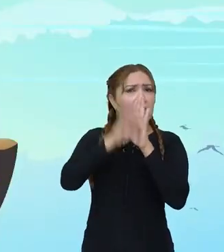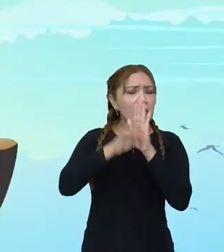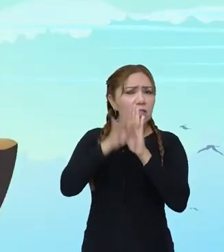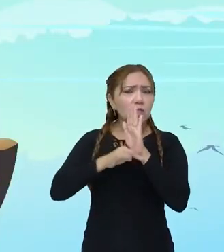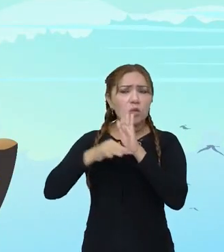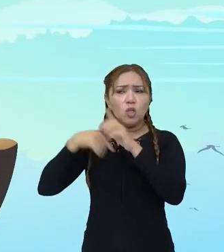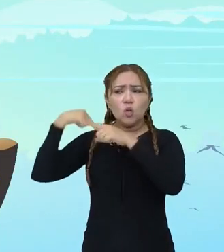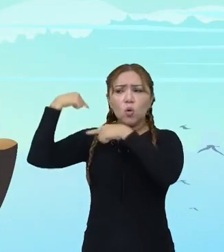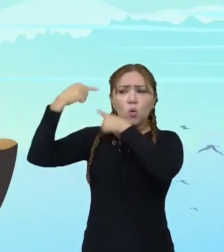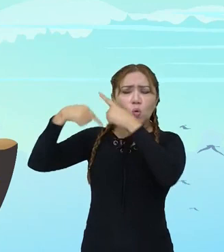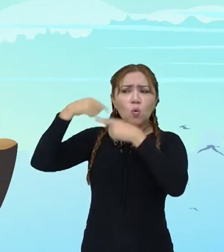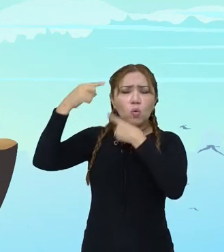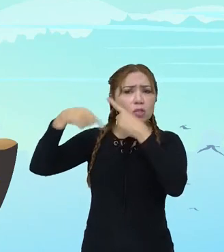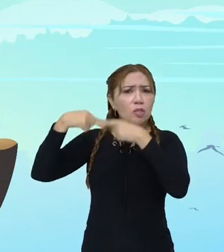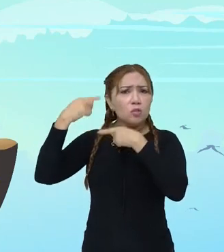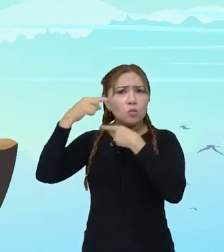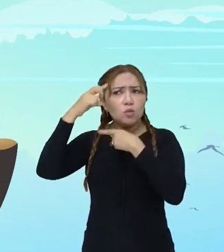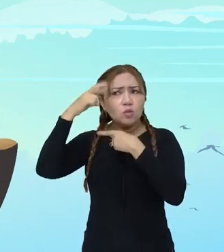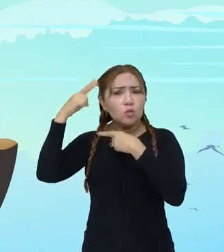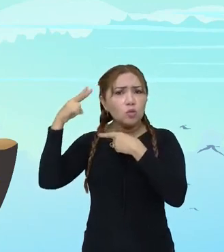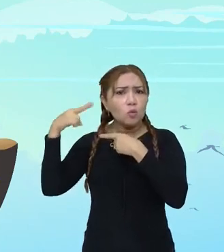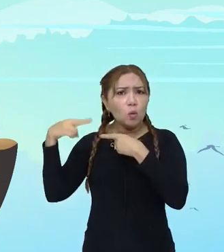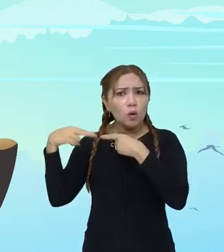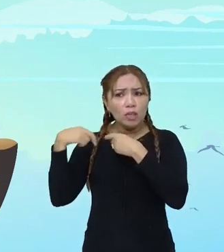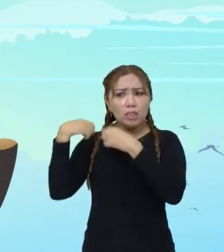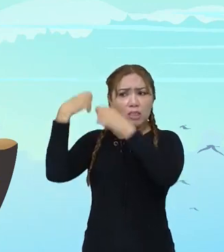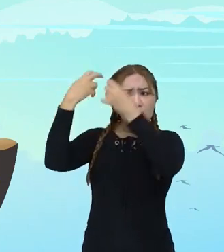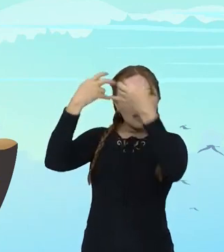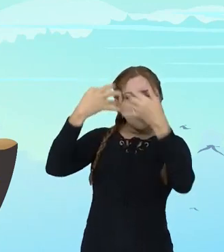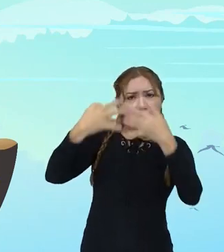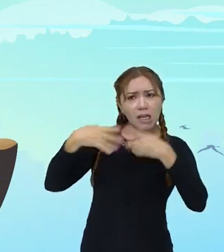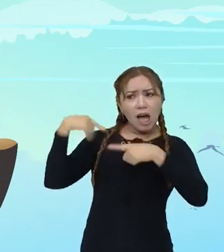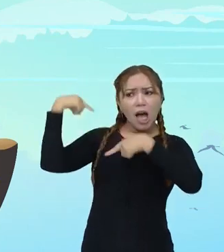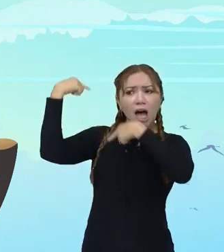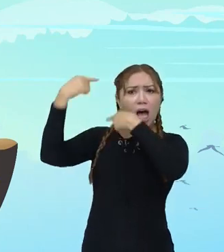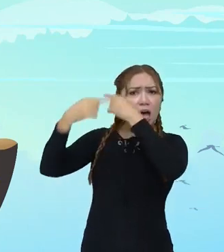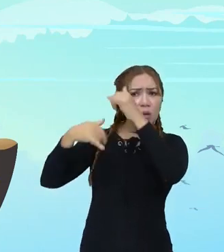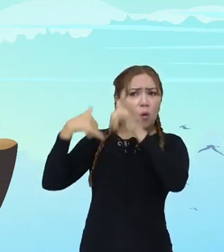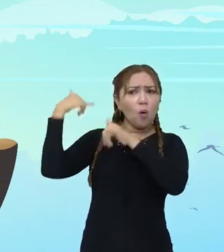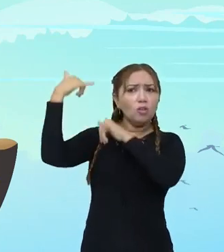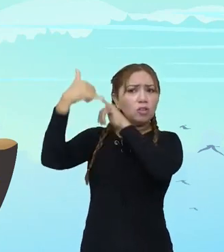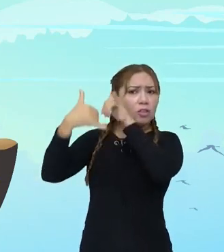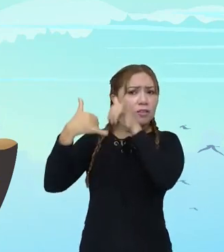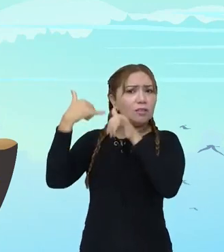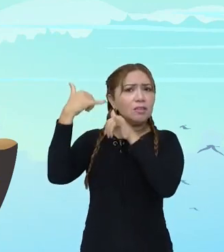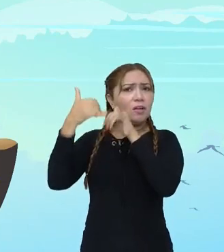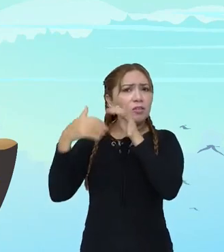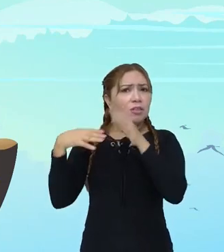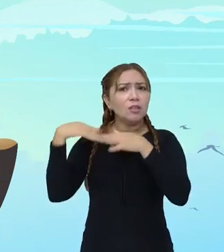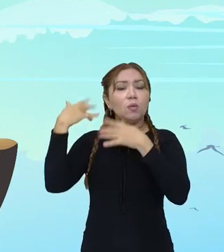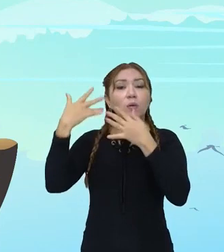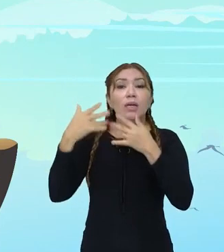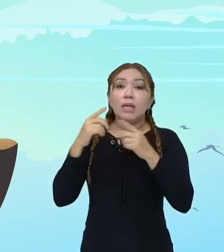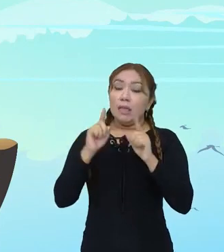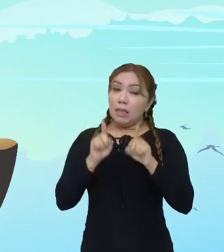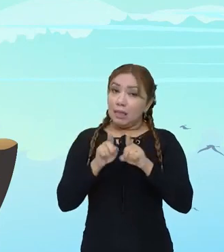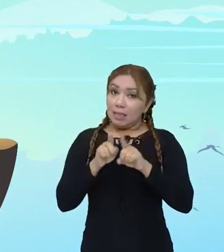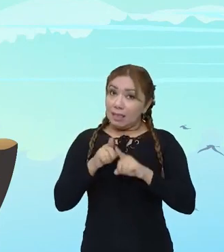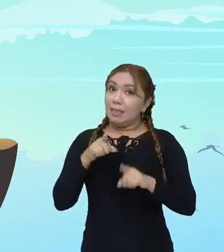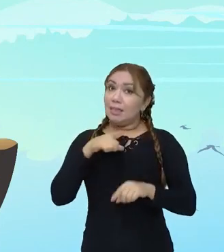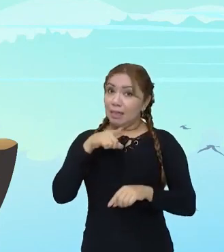são contações de histórias que elas são contadas de geração em geração e ela tem